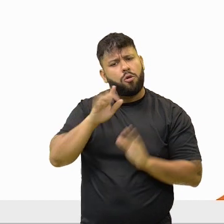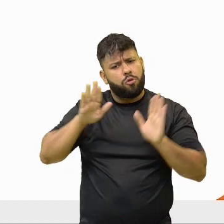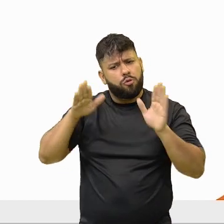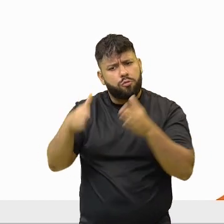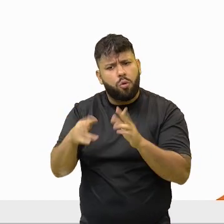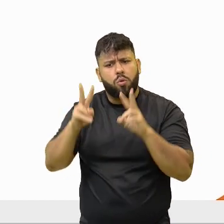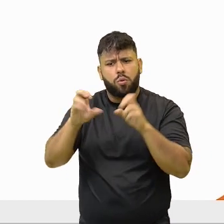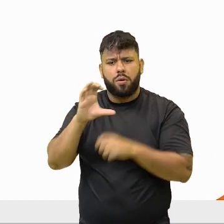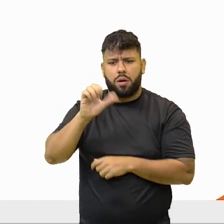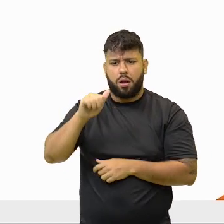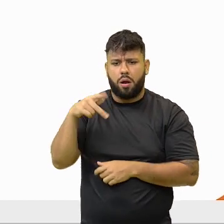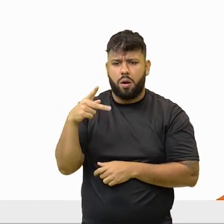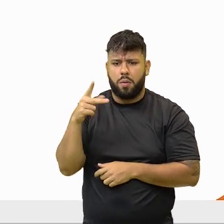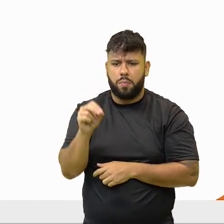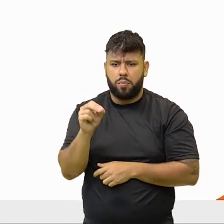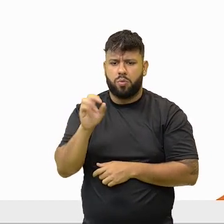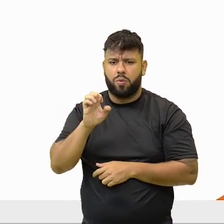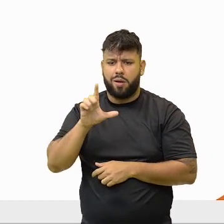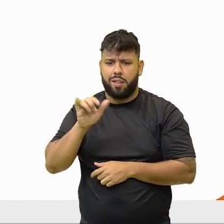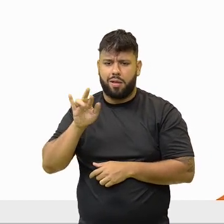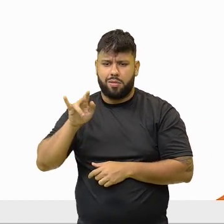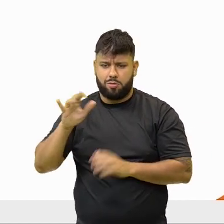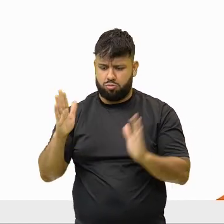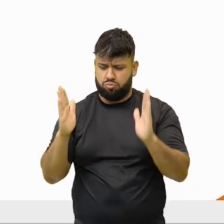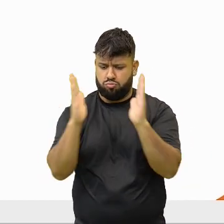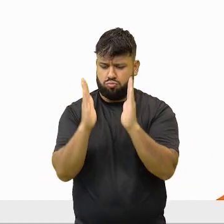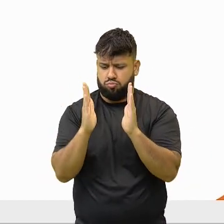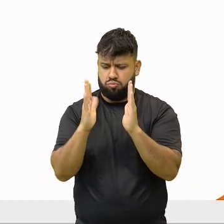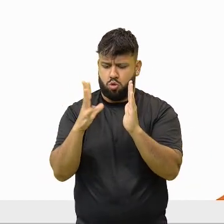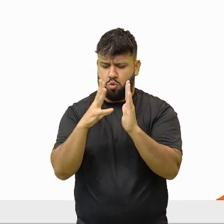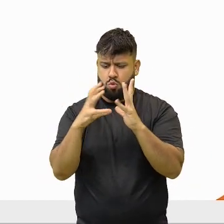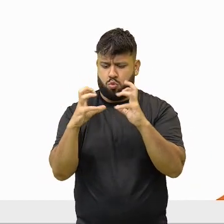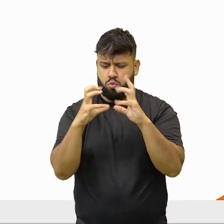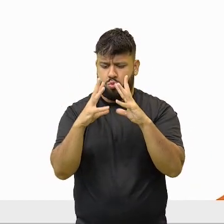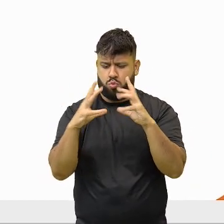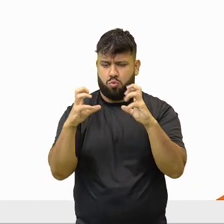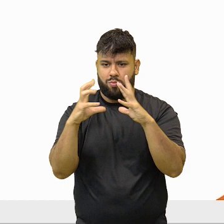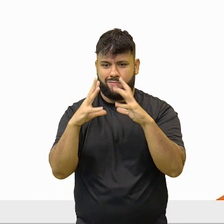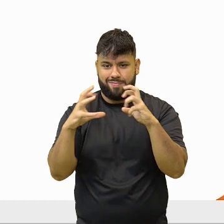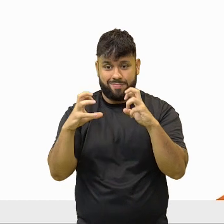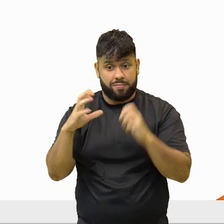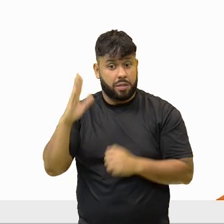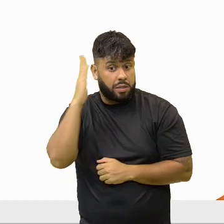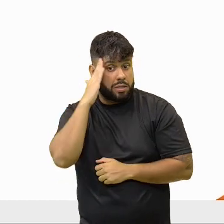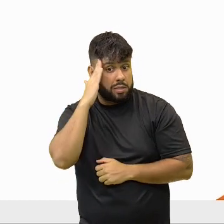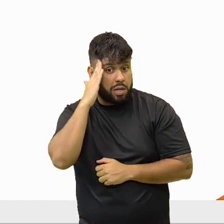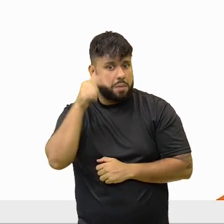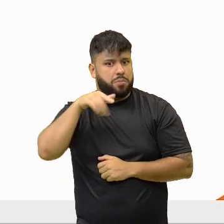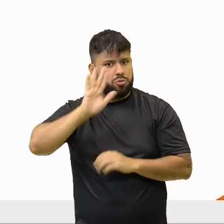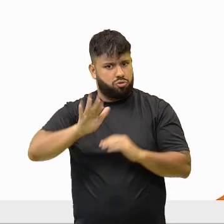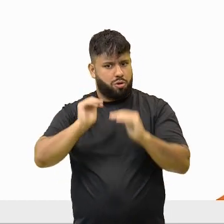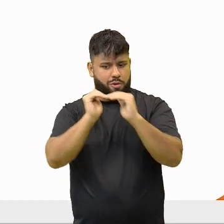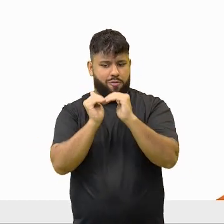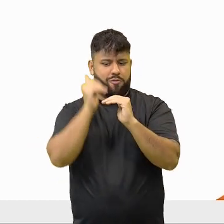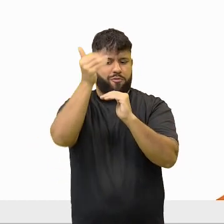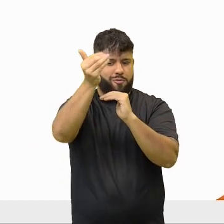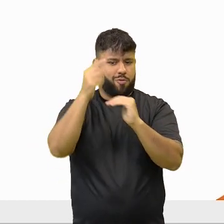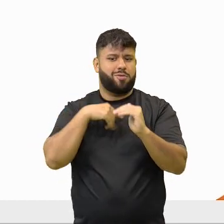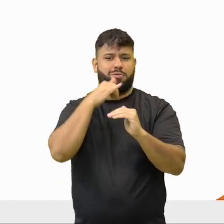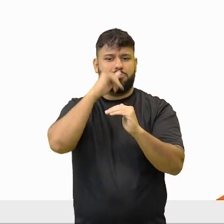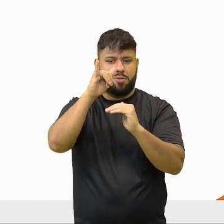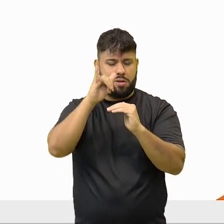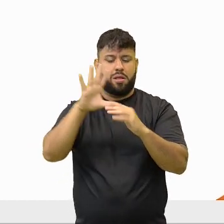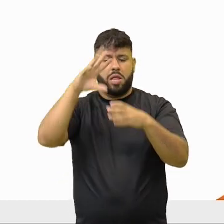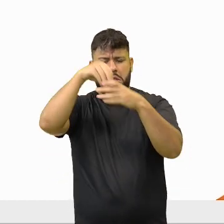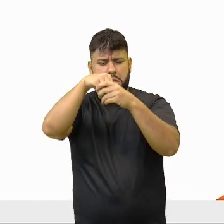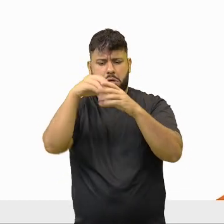campo elétrico associado ao seu desenho. Correto? Já sabemos que a carga elétrica fica do lado de fora, já sabemos que dentro o campo elétrico é zero,